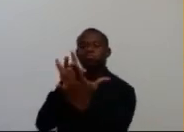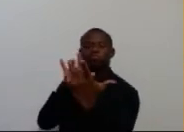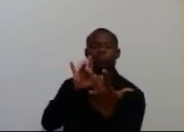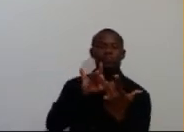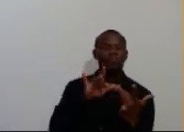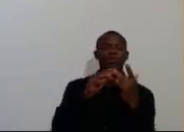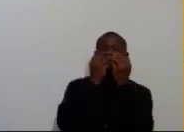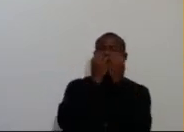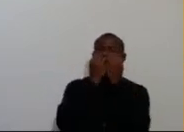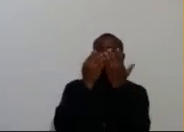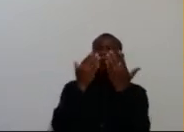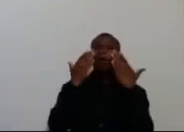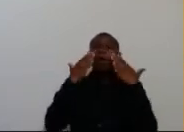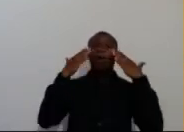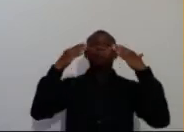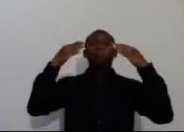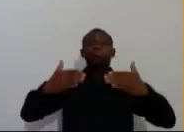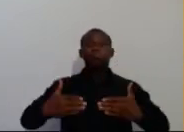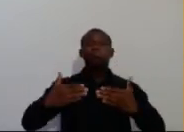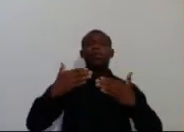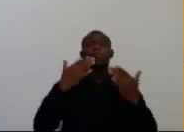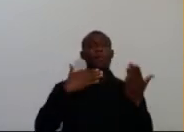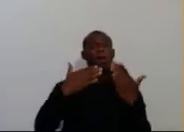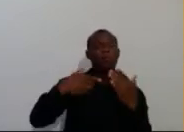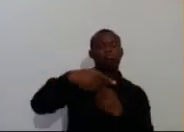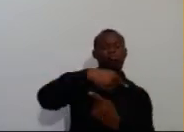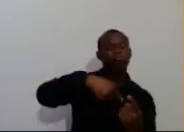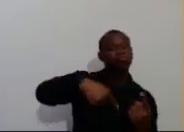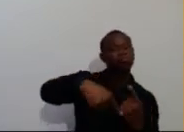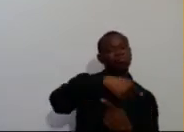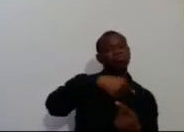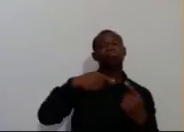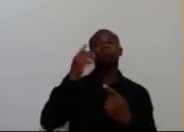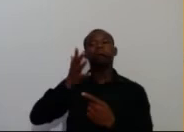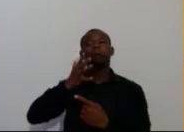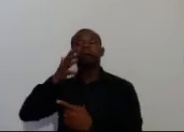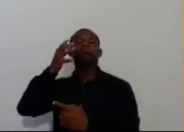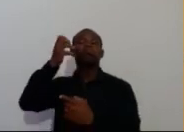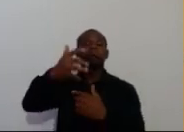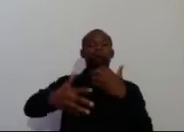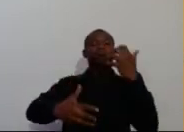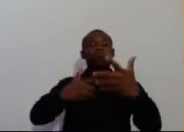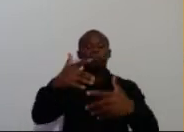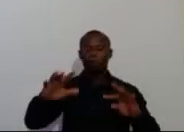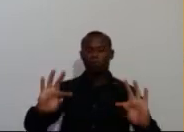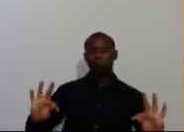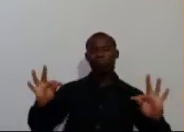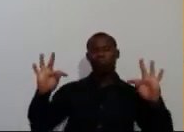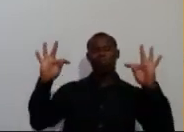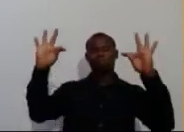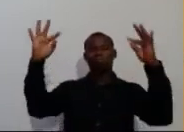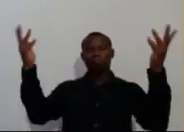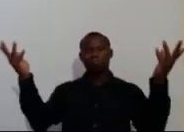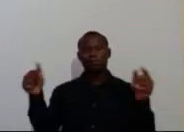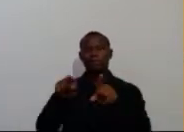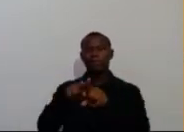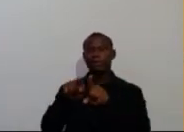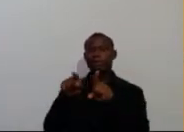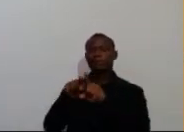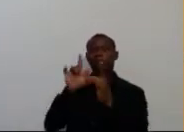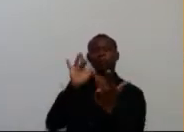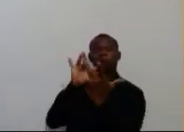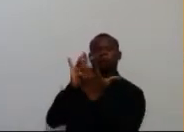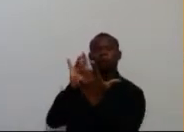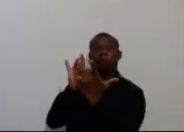dialogar através da tecnologia, que é a nossa forma de fazer educação também.